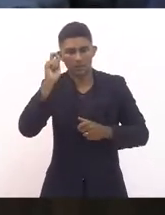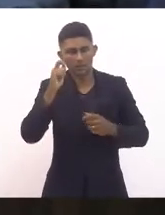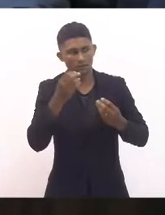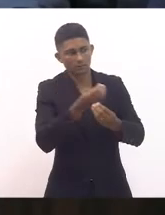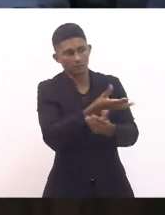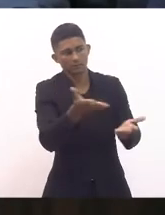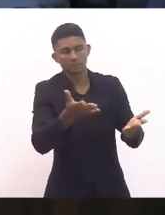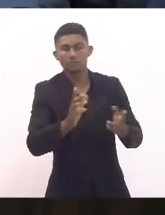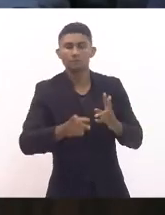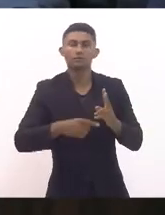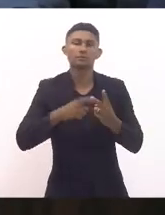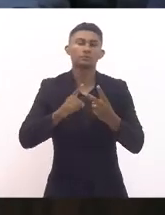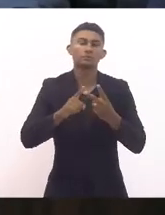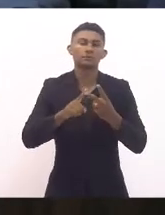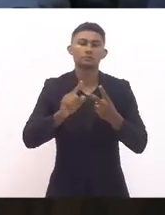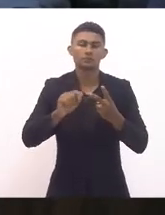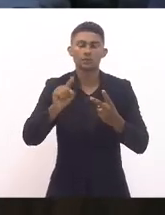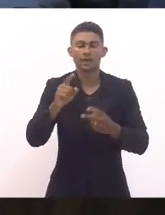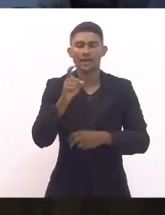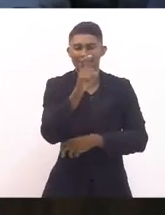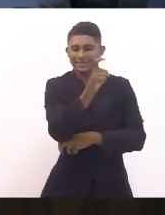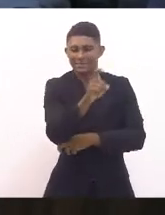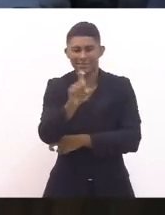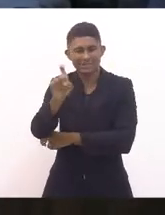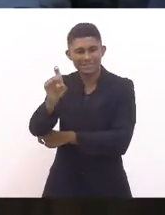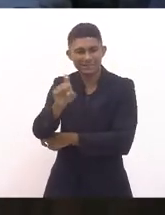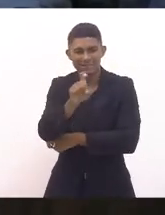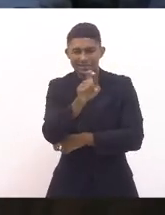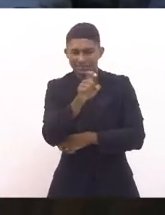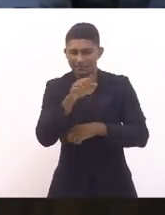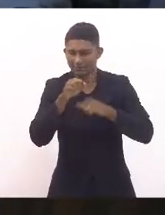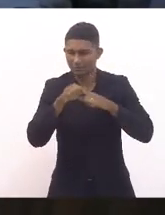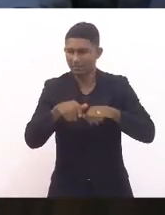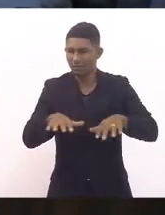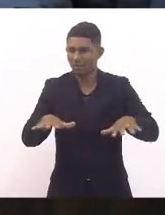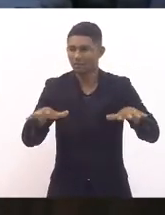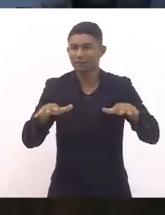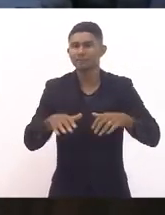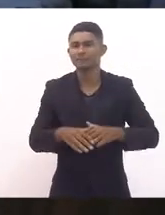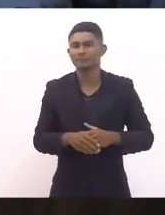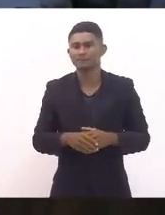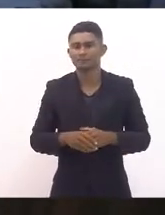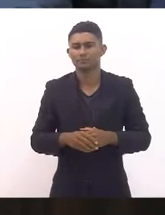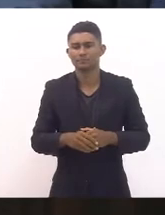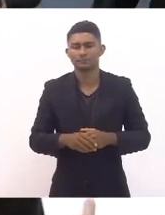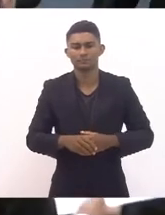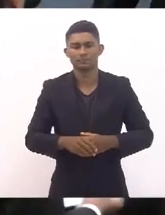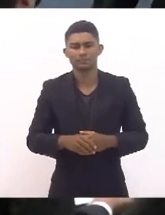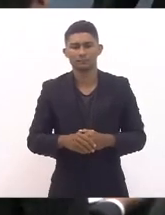a questão do fertilizante. Os dois? Ou só no... Tá.